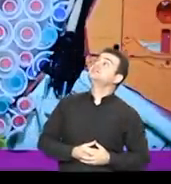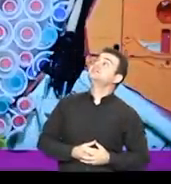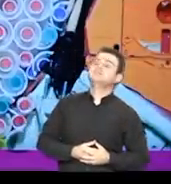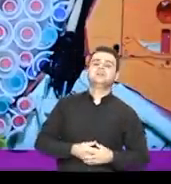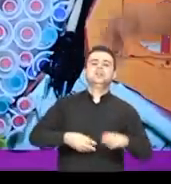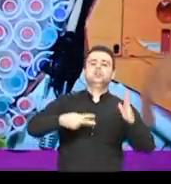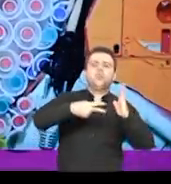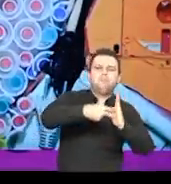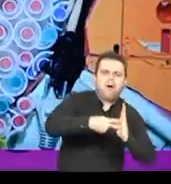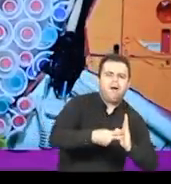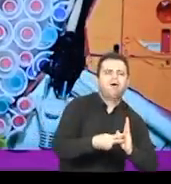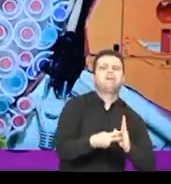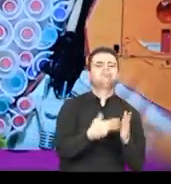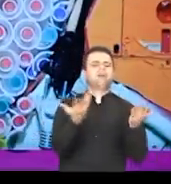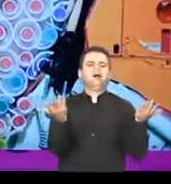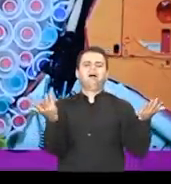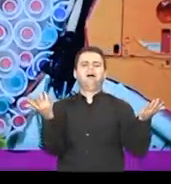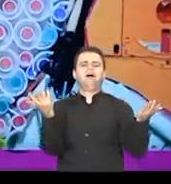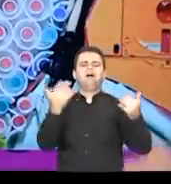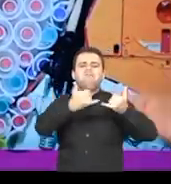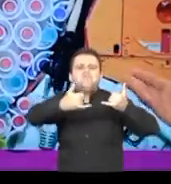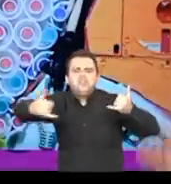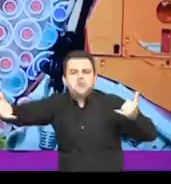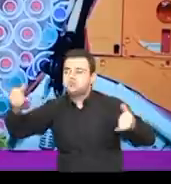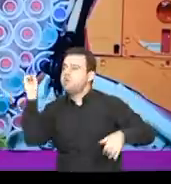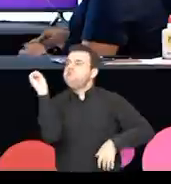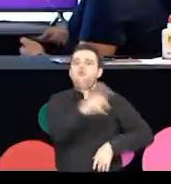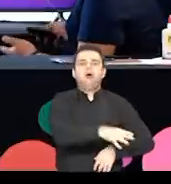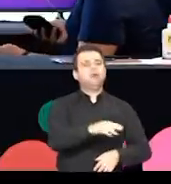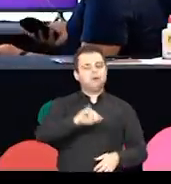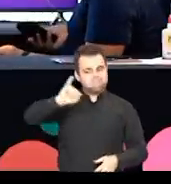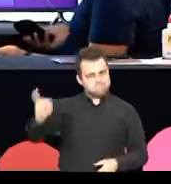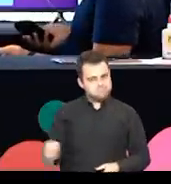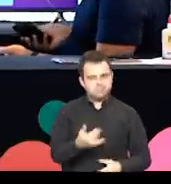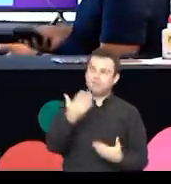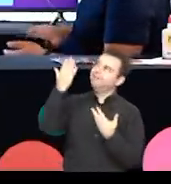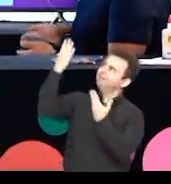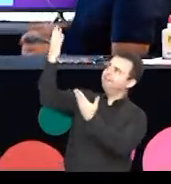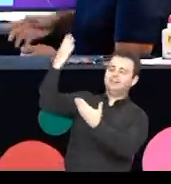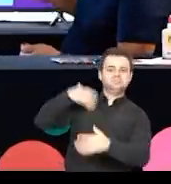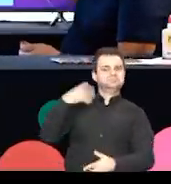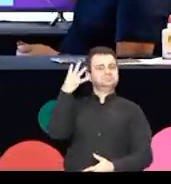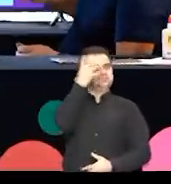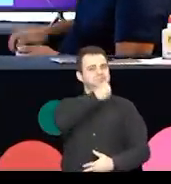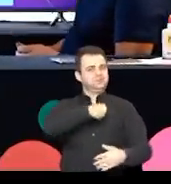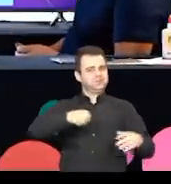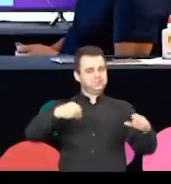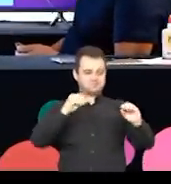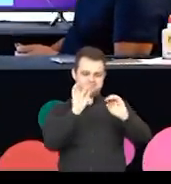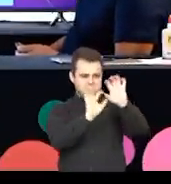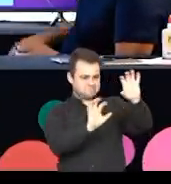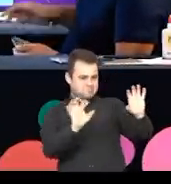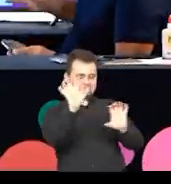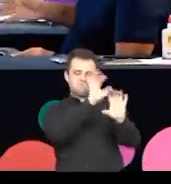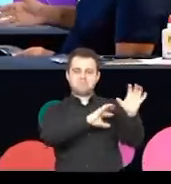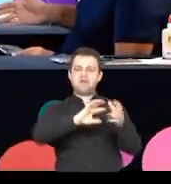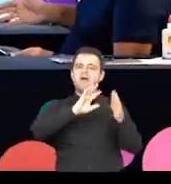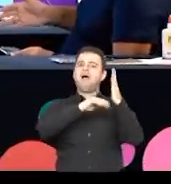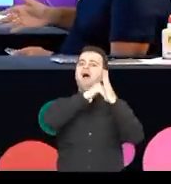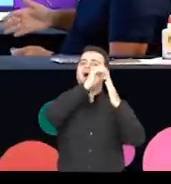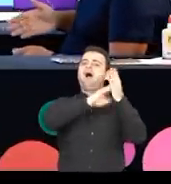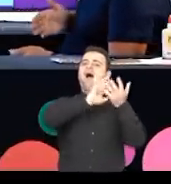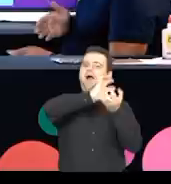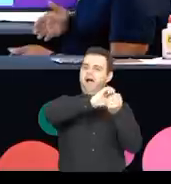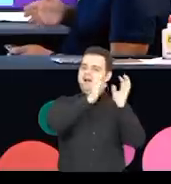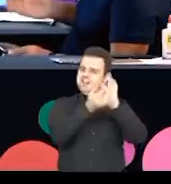tomada, fios, tudo aquilo que a gente ia jogar fora, ele transformou numa bela obra de arte. Aqui, por exemplo, ó, ele fez alguns